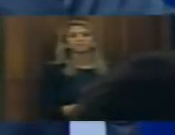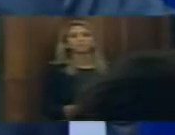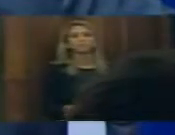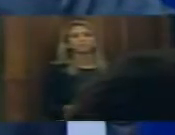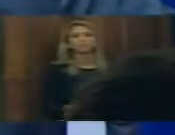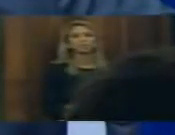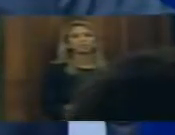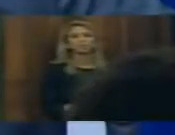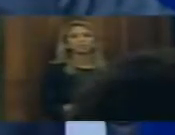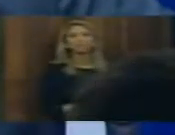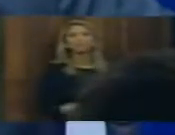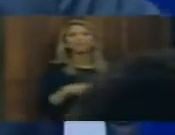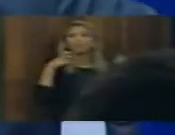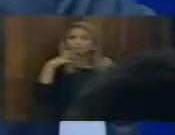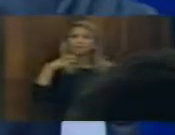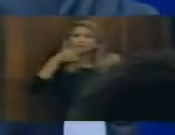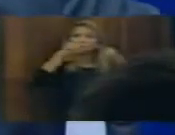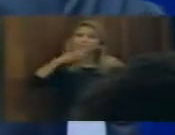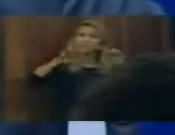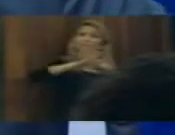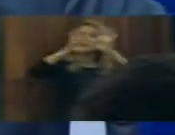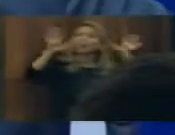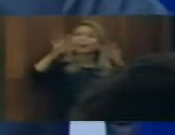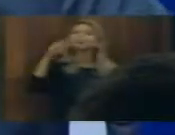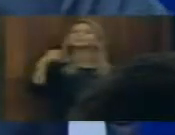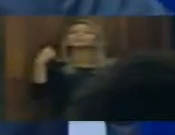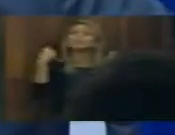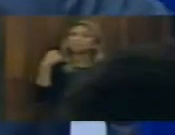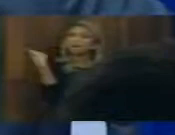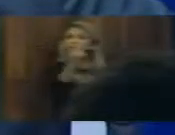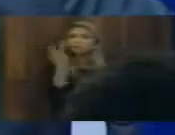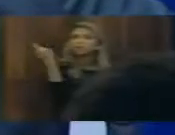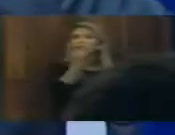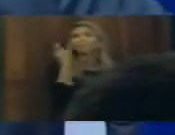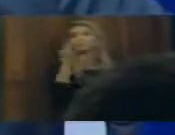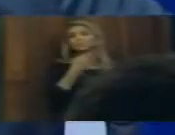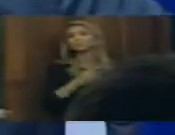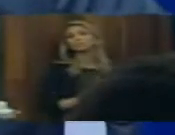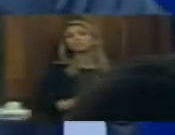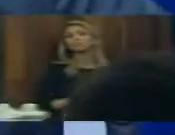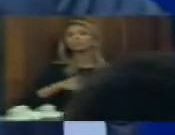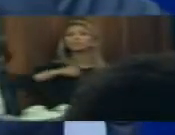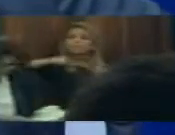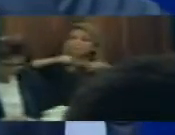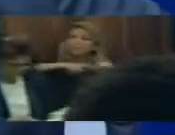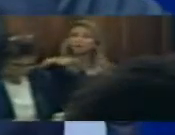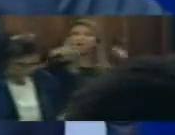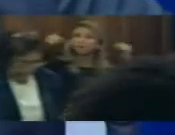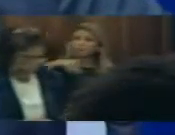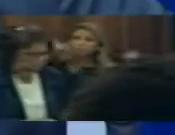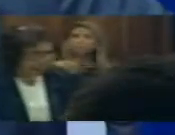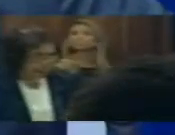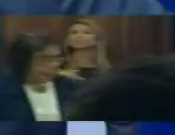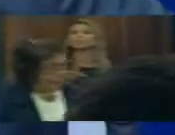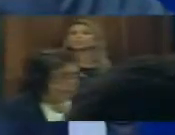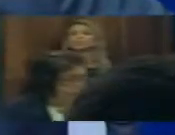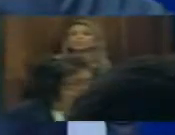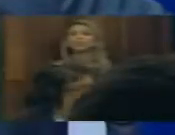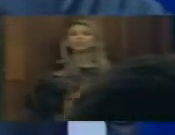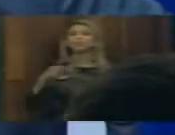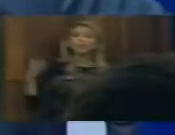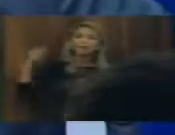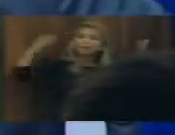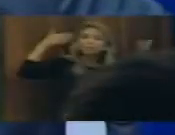Quero deixar bem claro que todo o trabalho efetuado aqui nesta casa é em prol de vocês que fazem